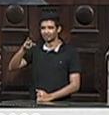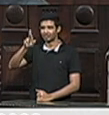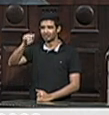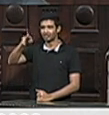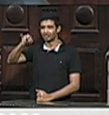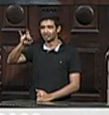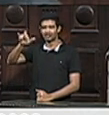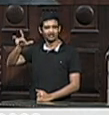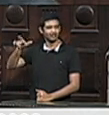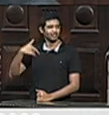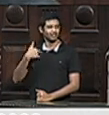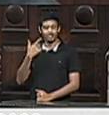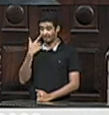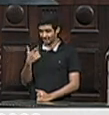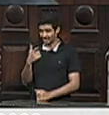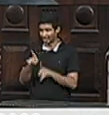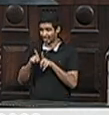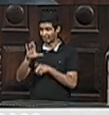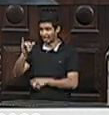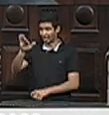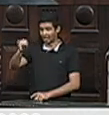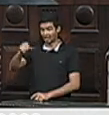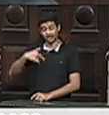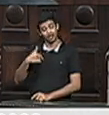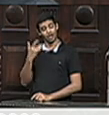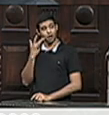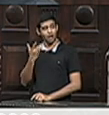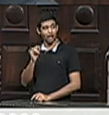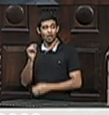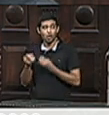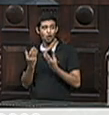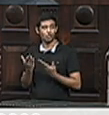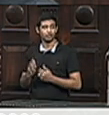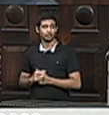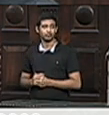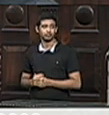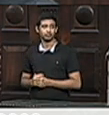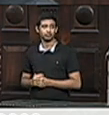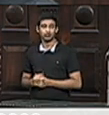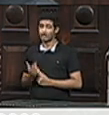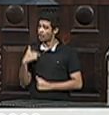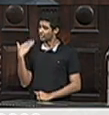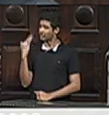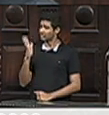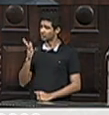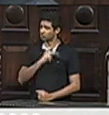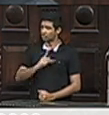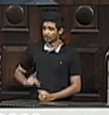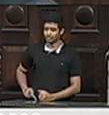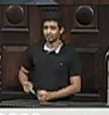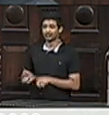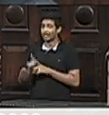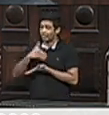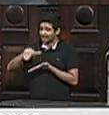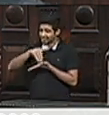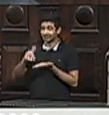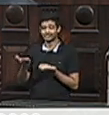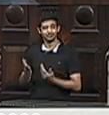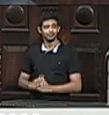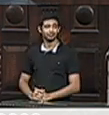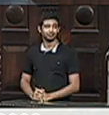espaço importante para que esse debate seja feito. Eu queria dizer, o deputado Milton